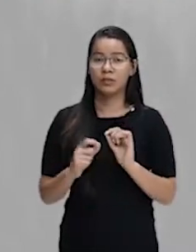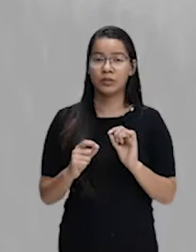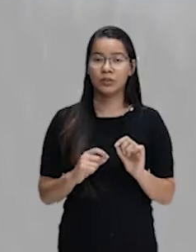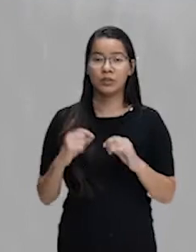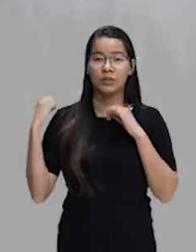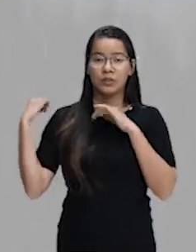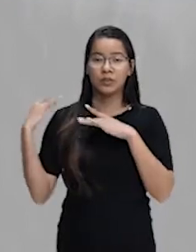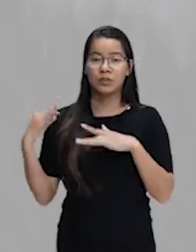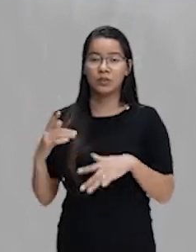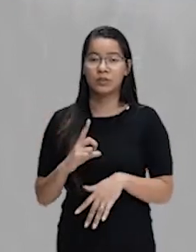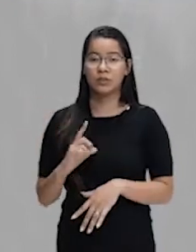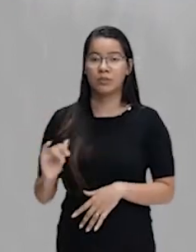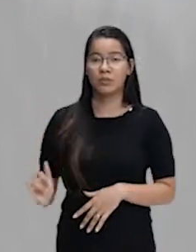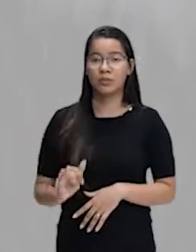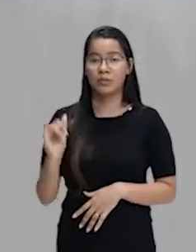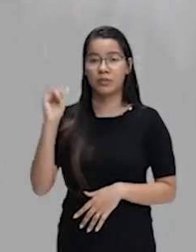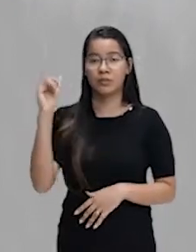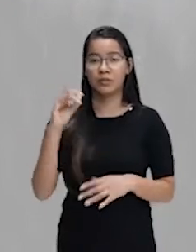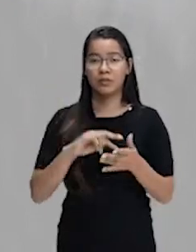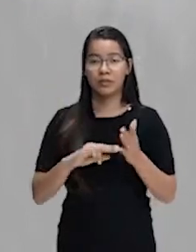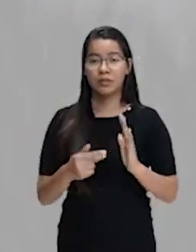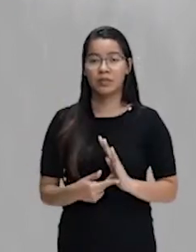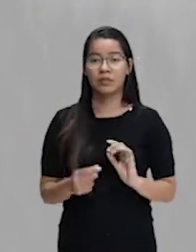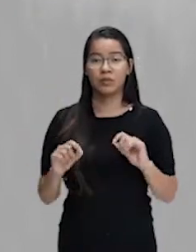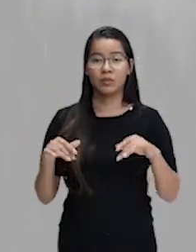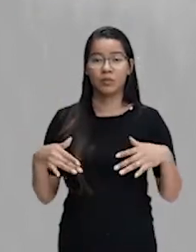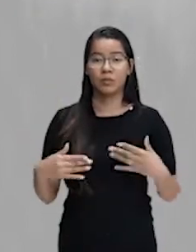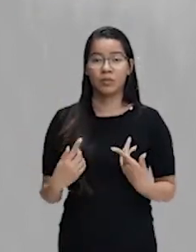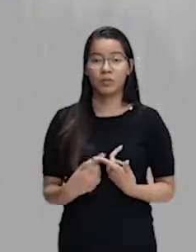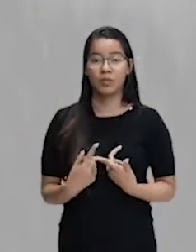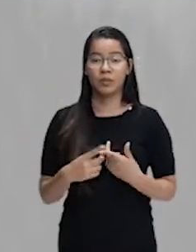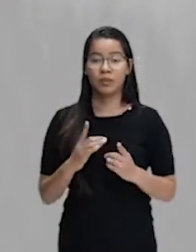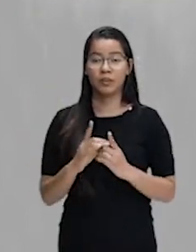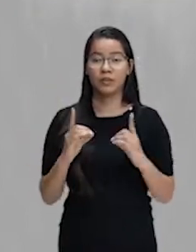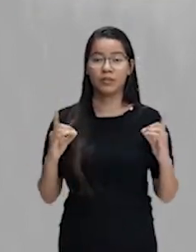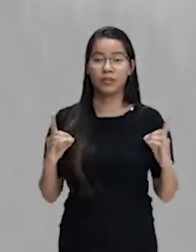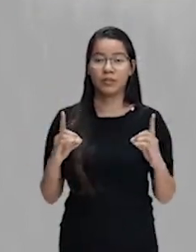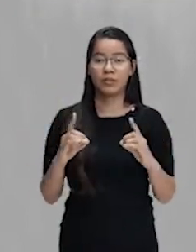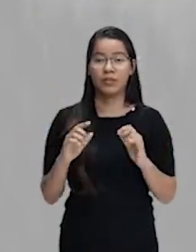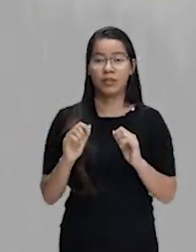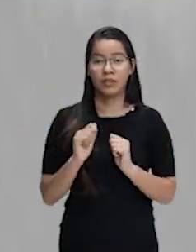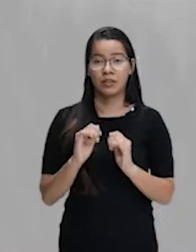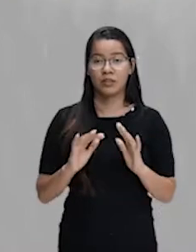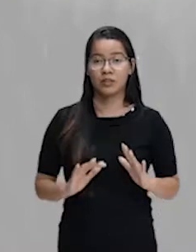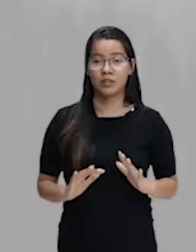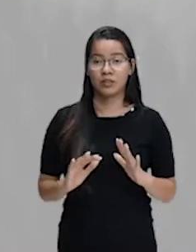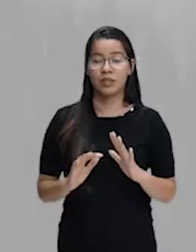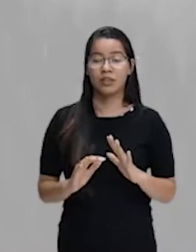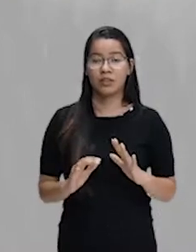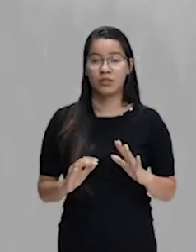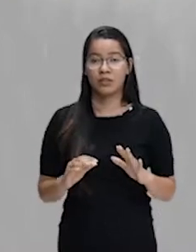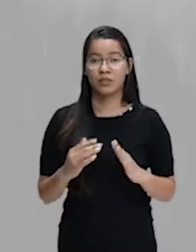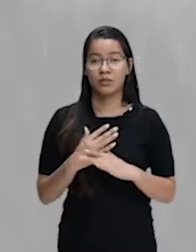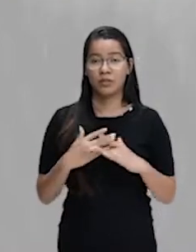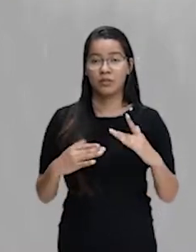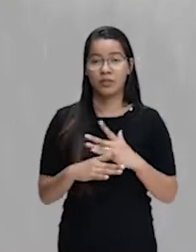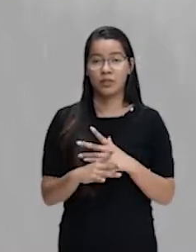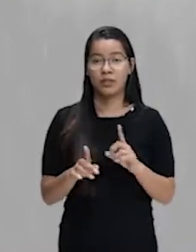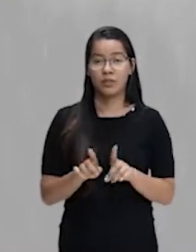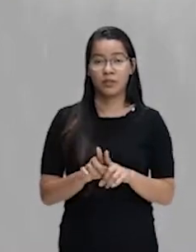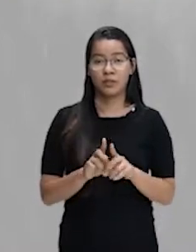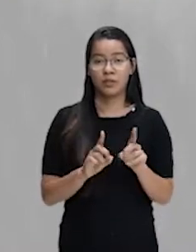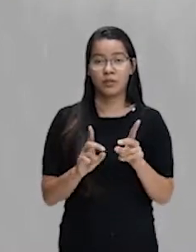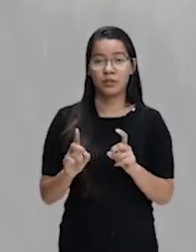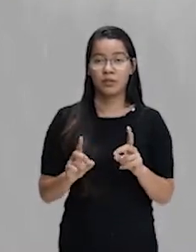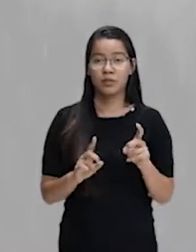importância significativa na medida que elas dinamizam as atividades urbanas e comerciais do Ocidente